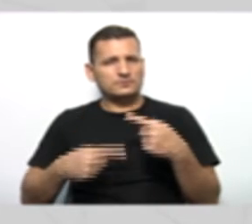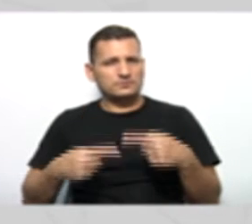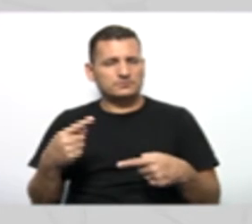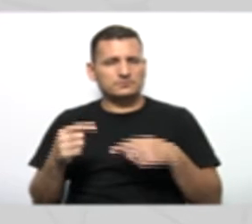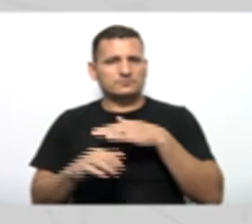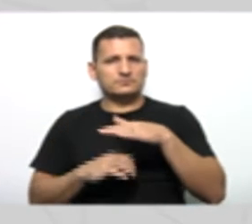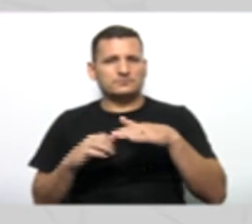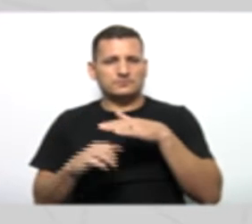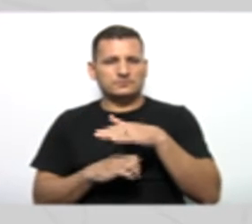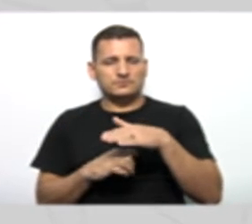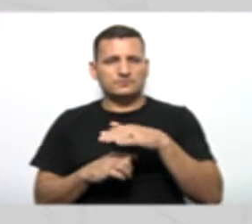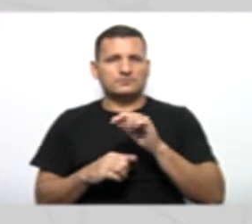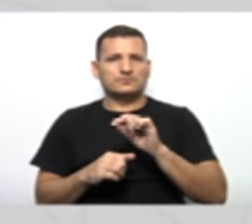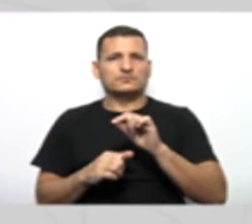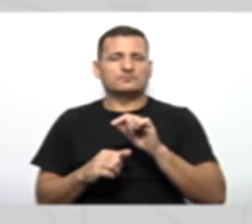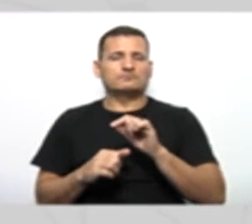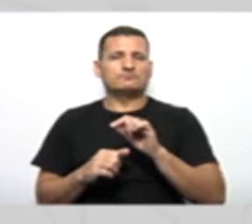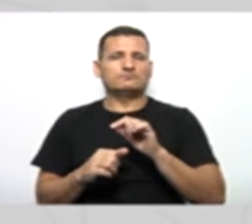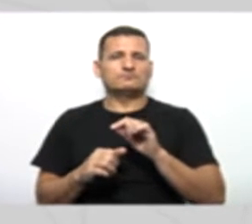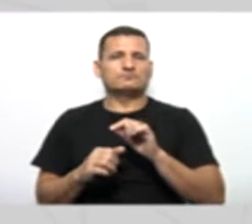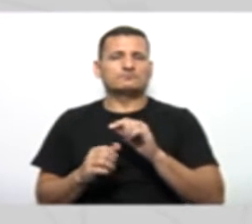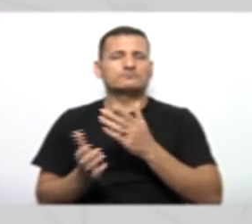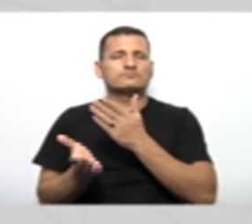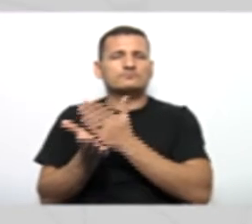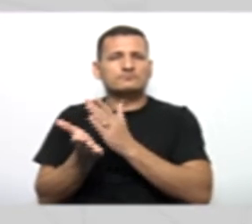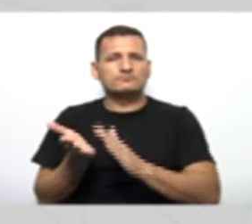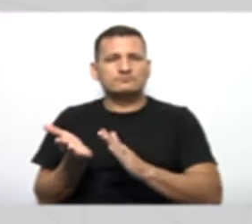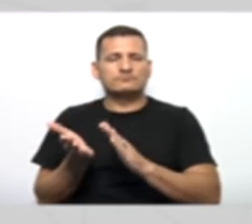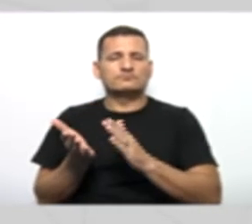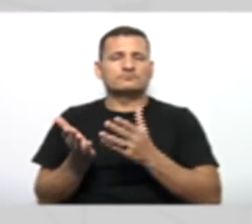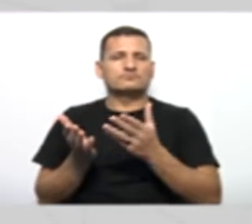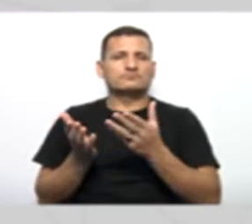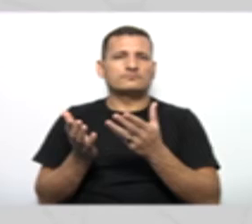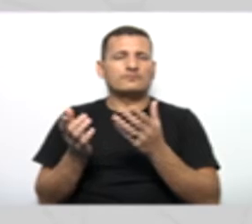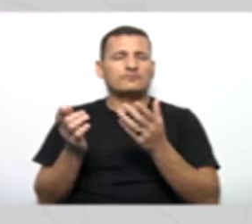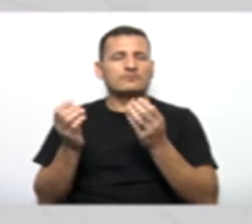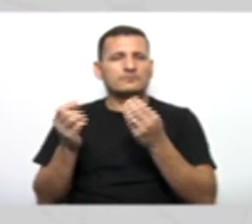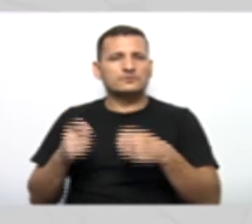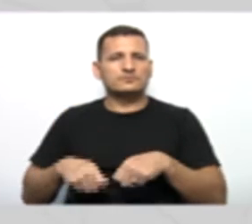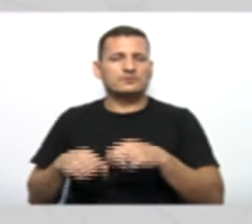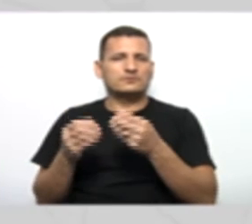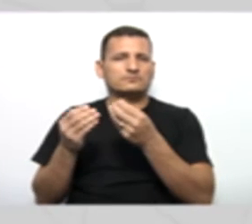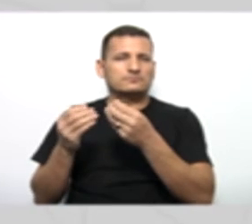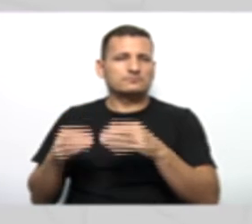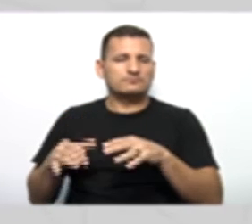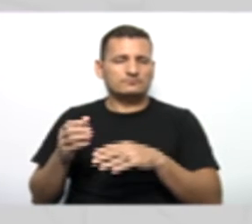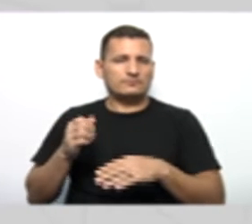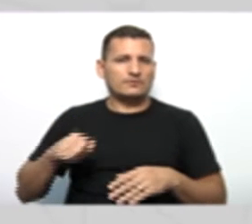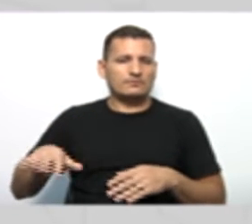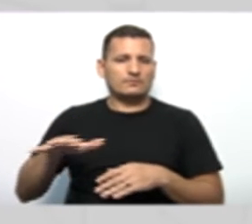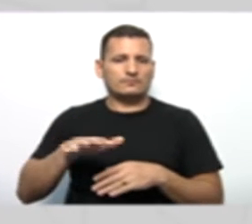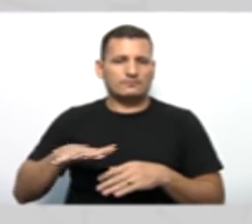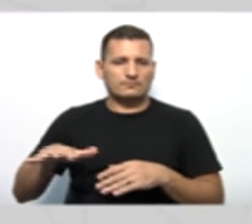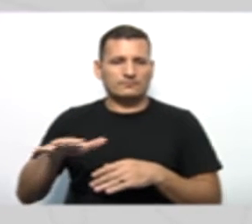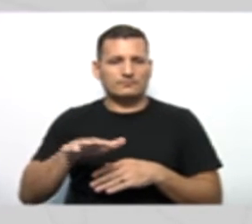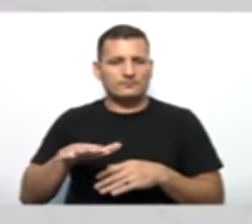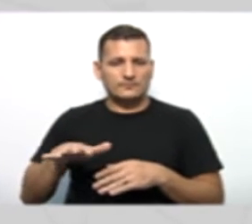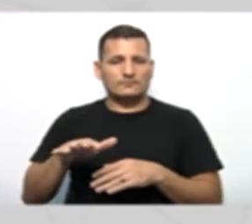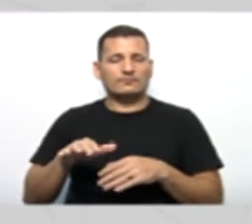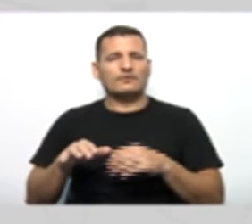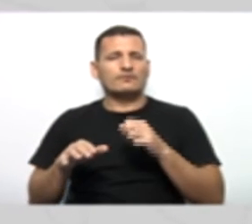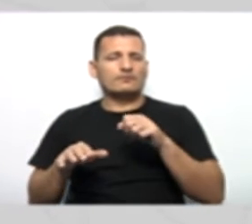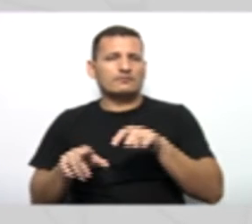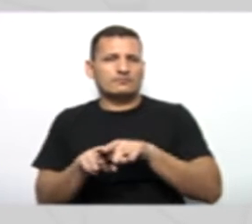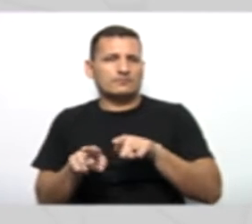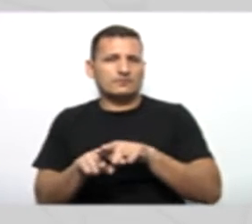busca eliminar a possibilidade de ser multada por infrações ambientais. Busca eliminar a possibilidade de ser